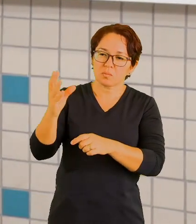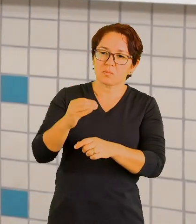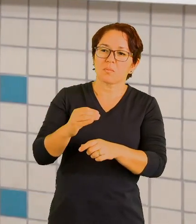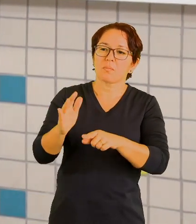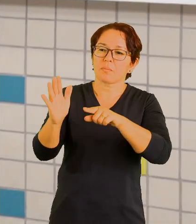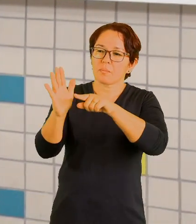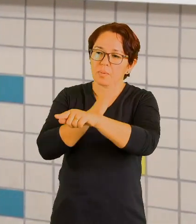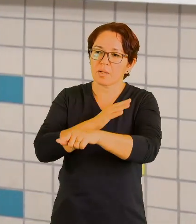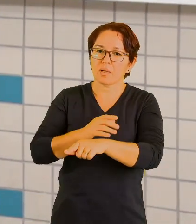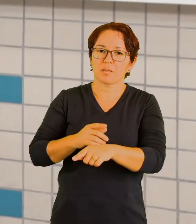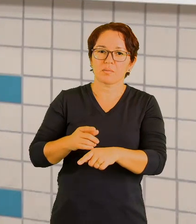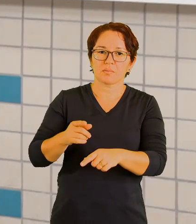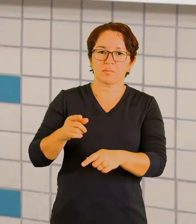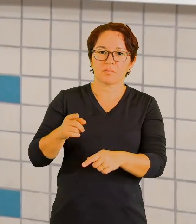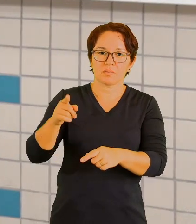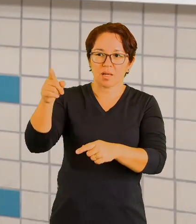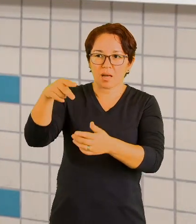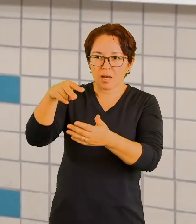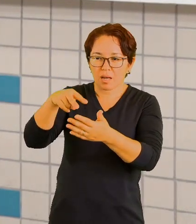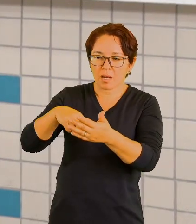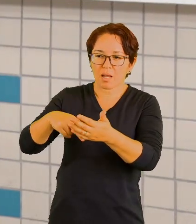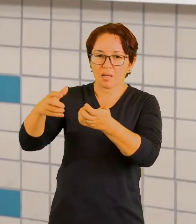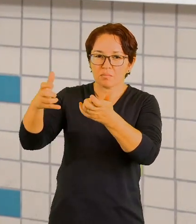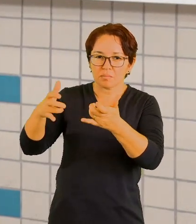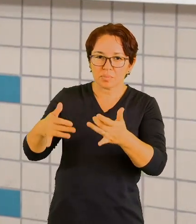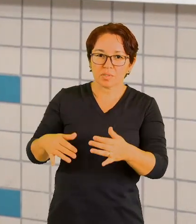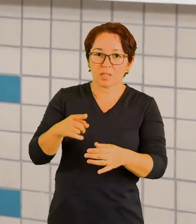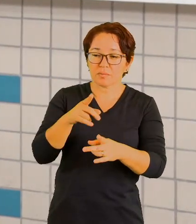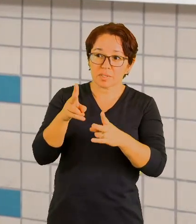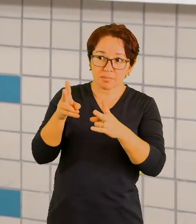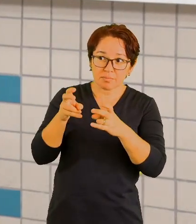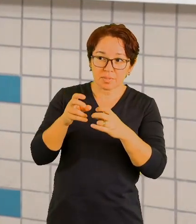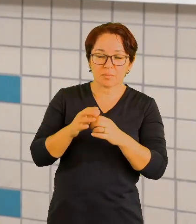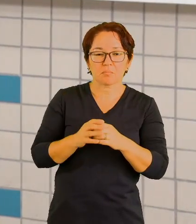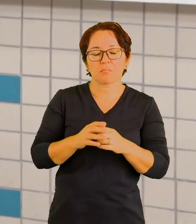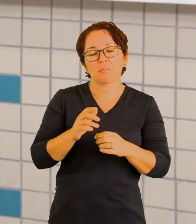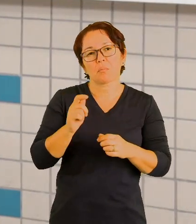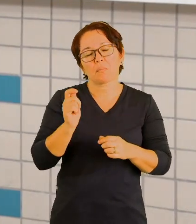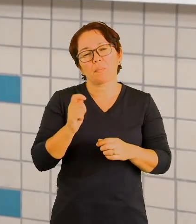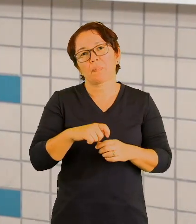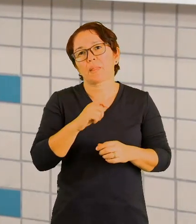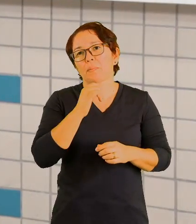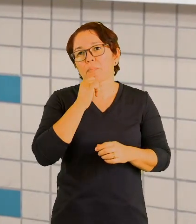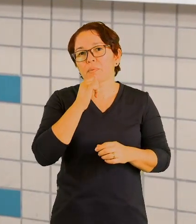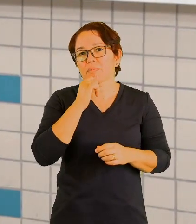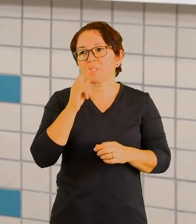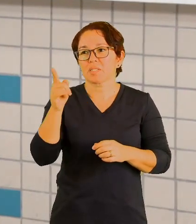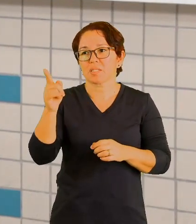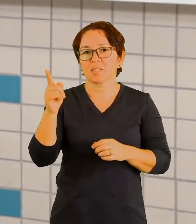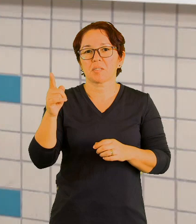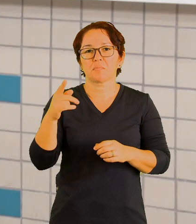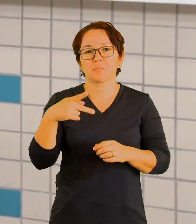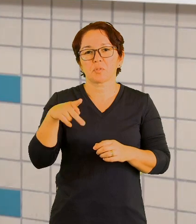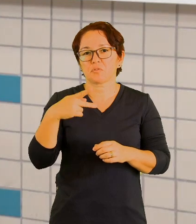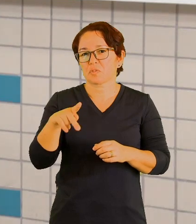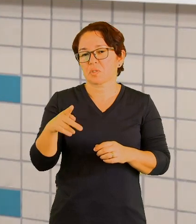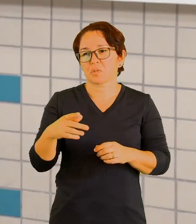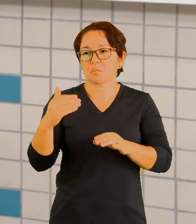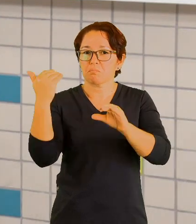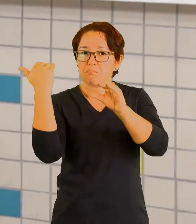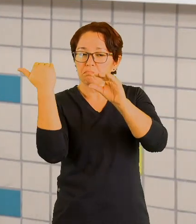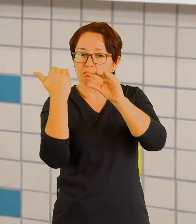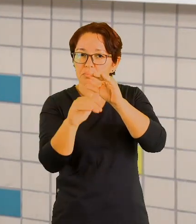desse regimento. O professor, o coordenador, pode mandar em arquivo em PDF, pode mandar foto para você